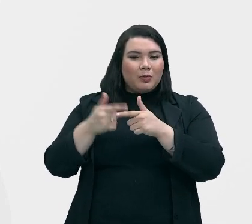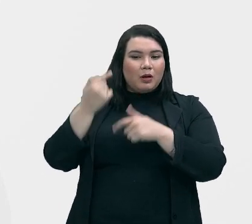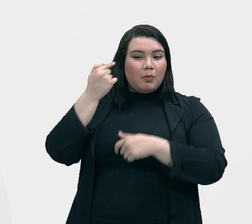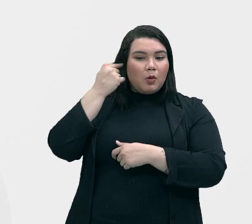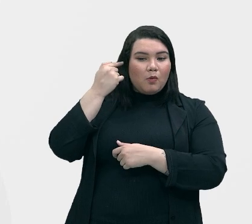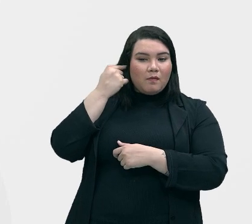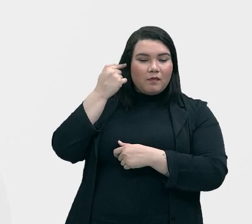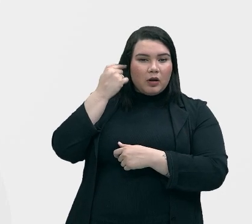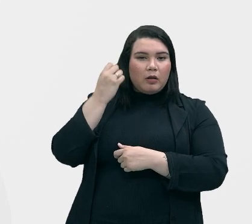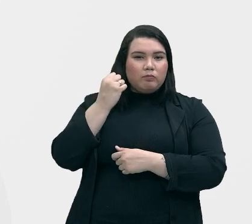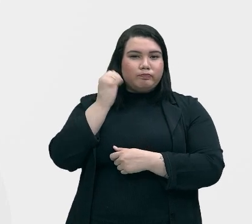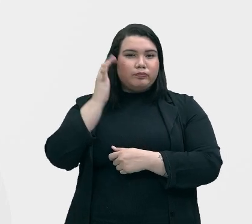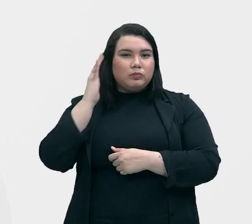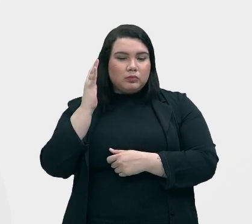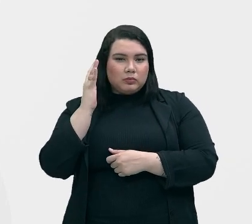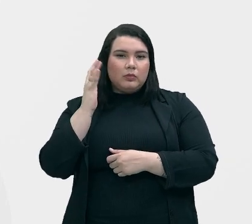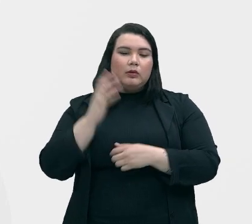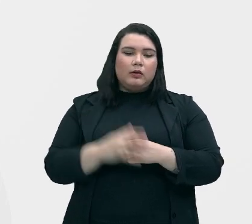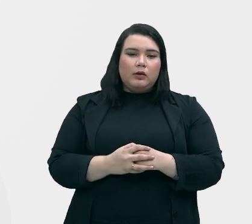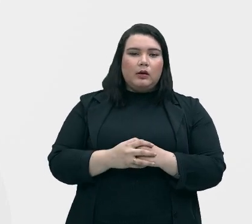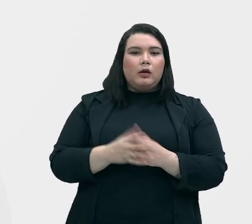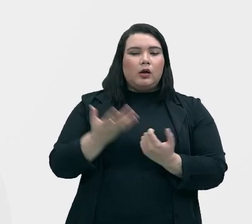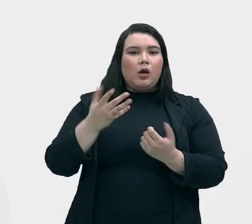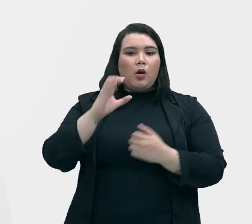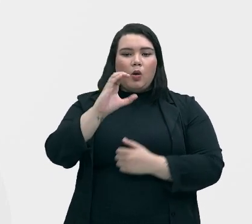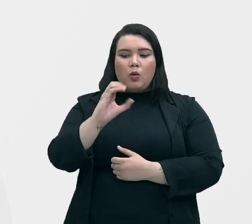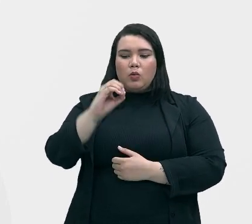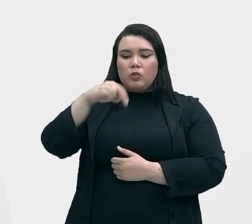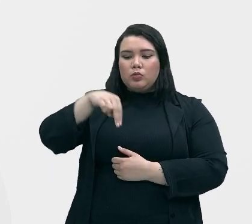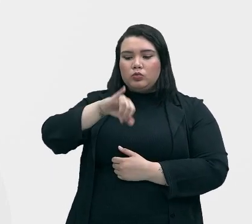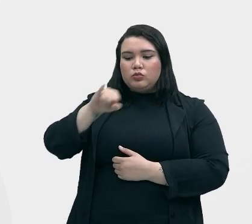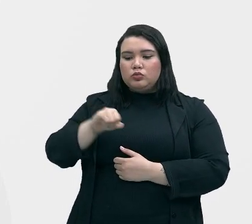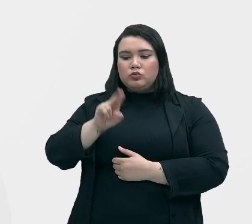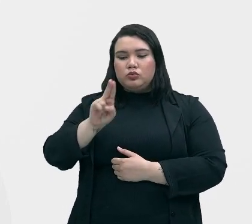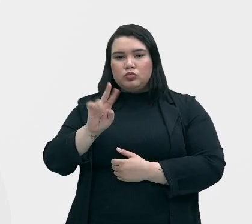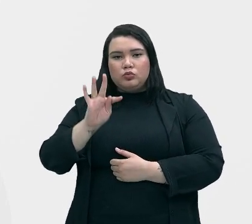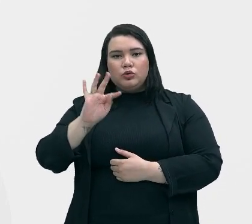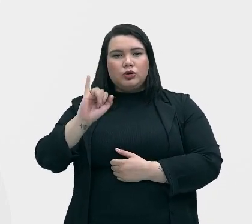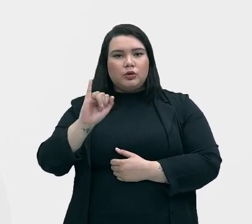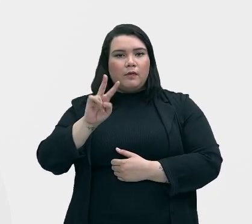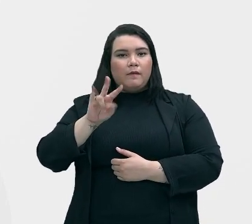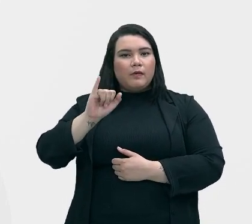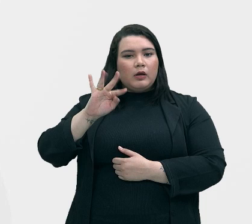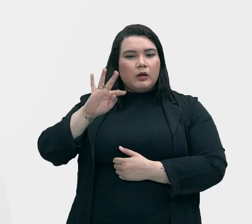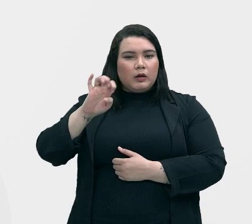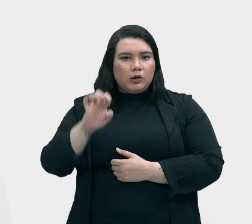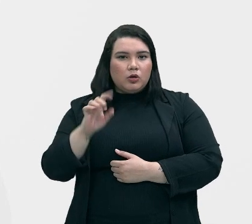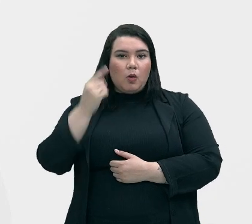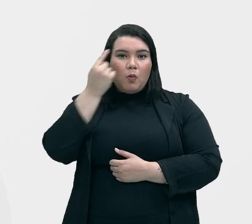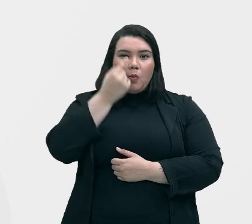aí, Conjuntivite, inflamação da conjuntiva do olho. Olha só. Estomatite,